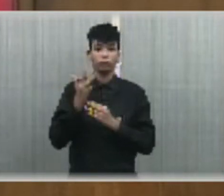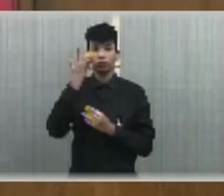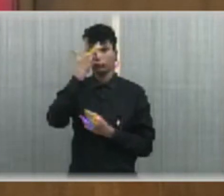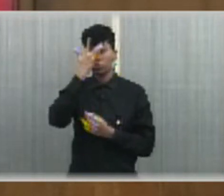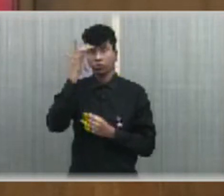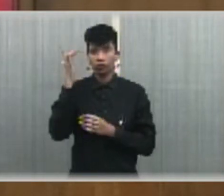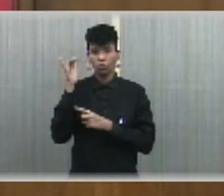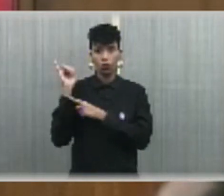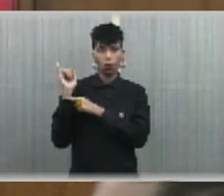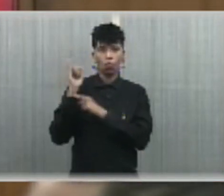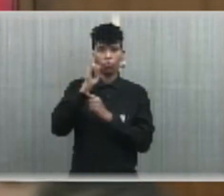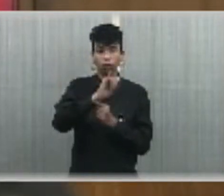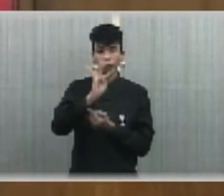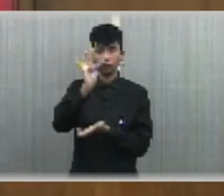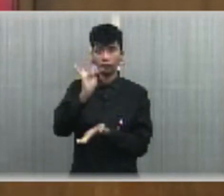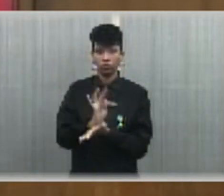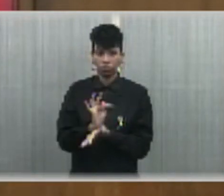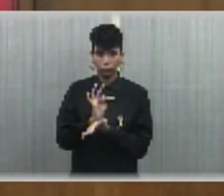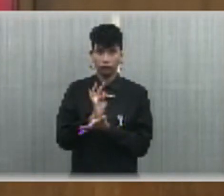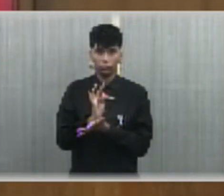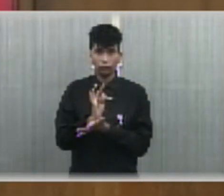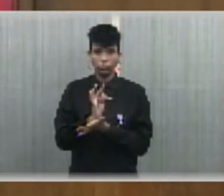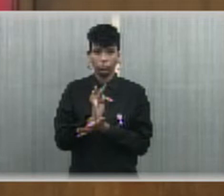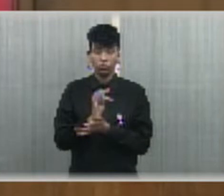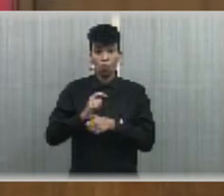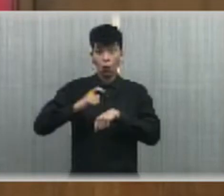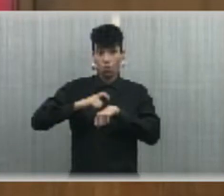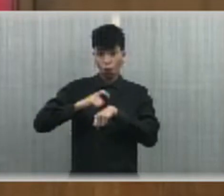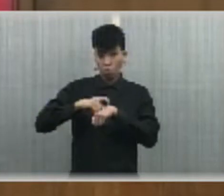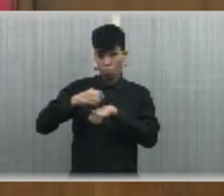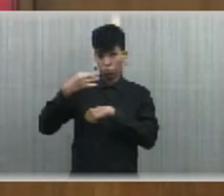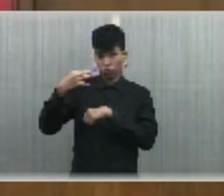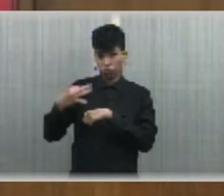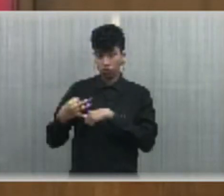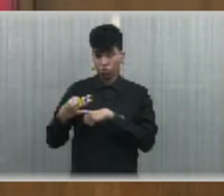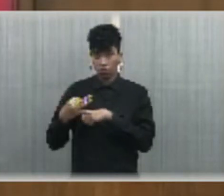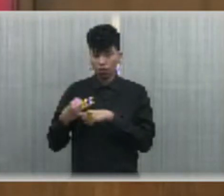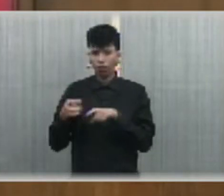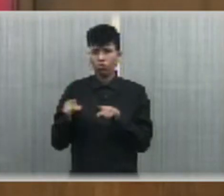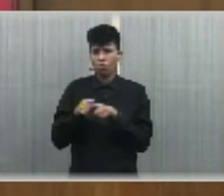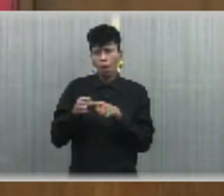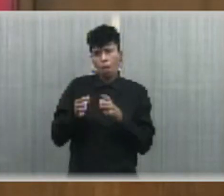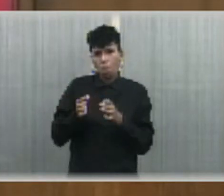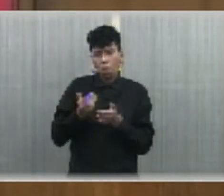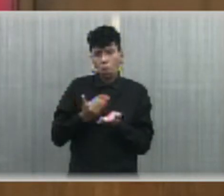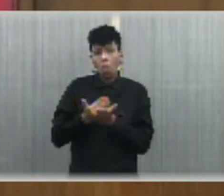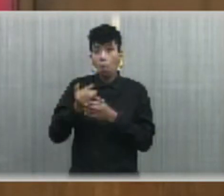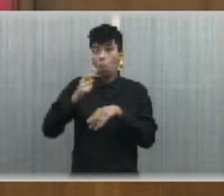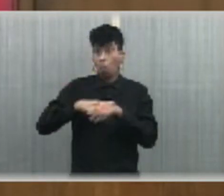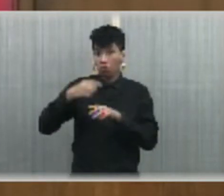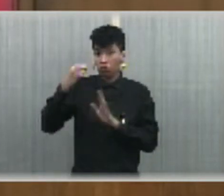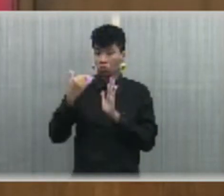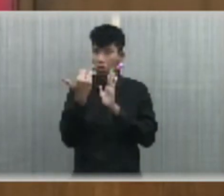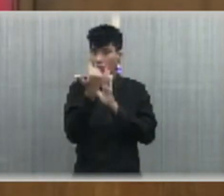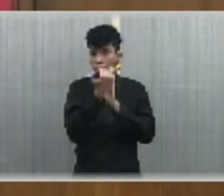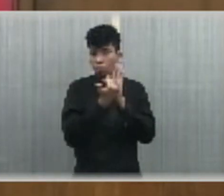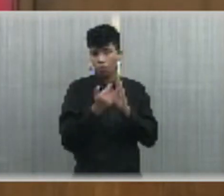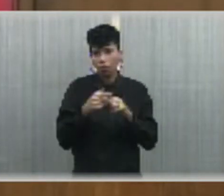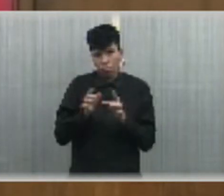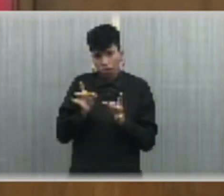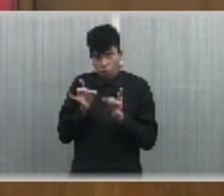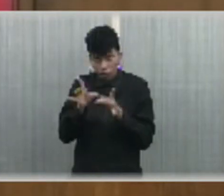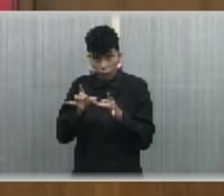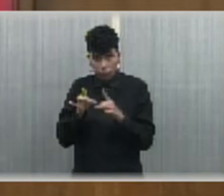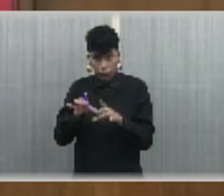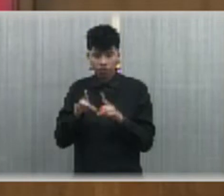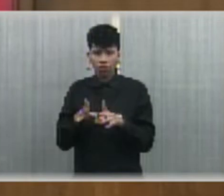no aeroporto de Teresina nos horários comerciais, bem como para venda da taxa